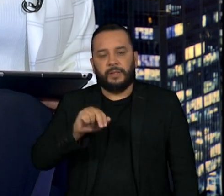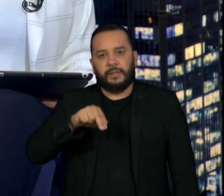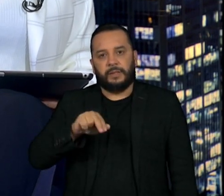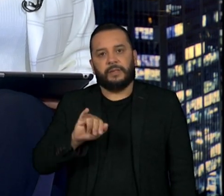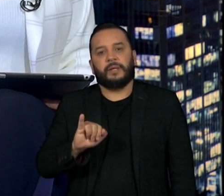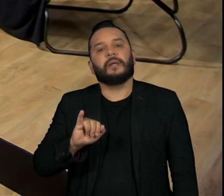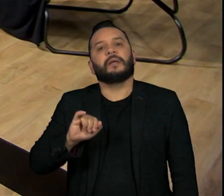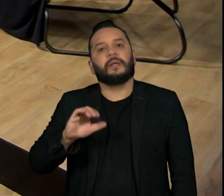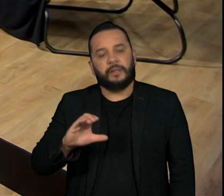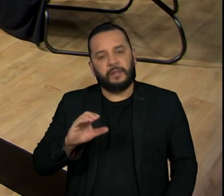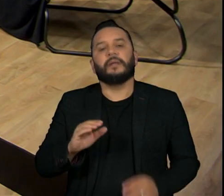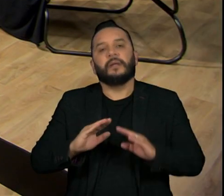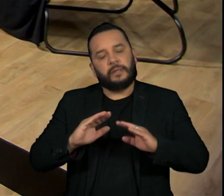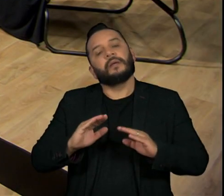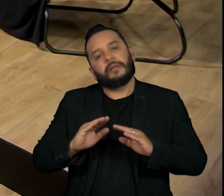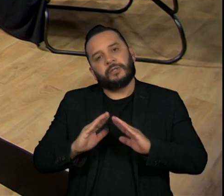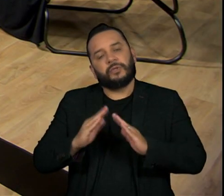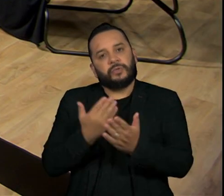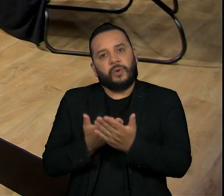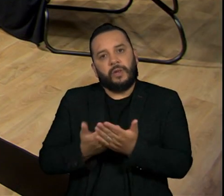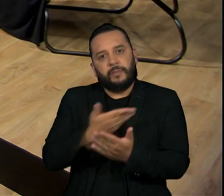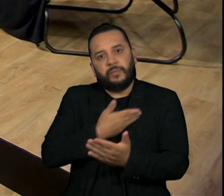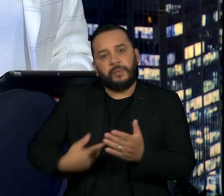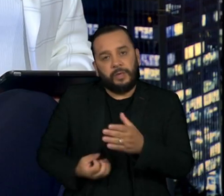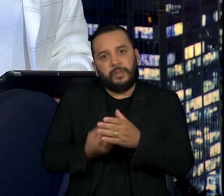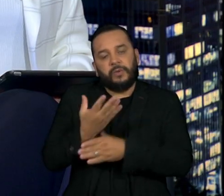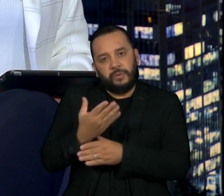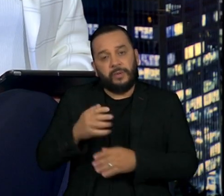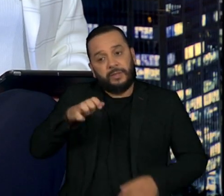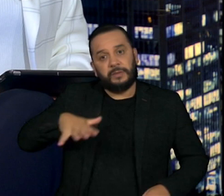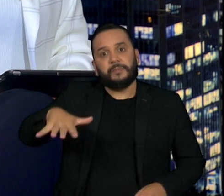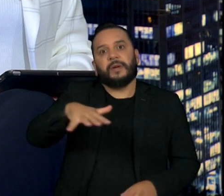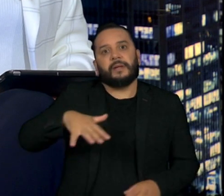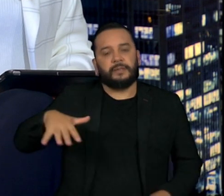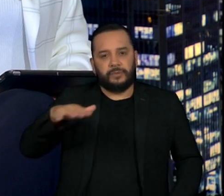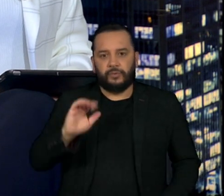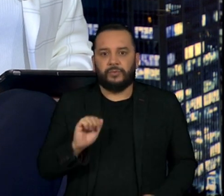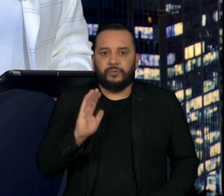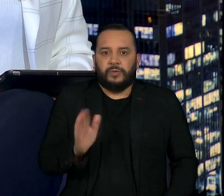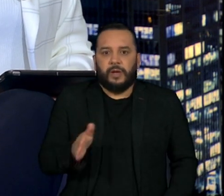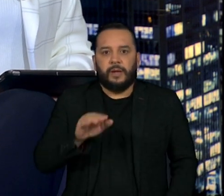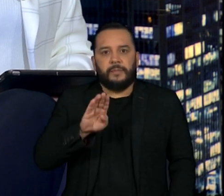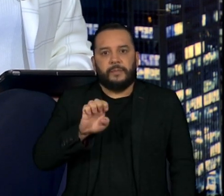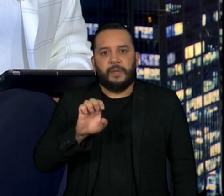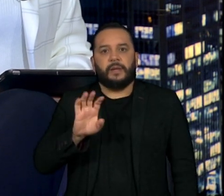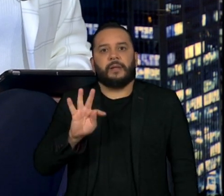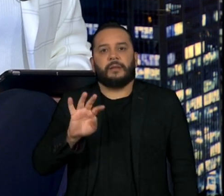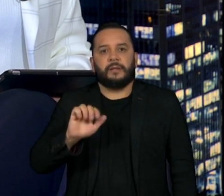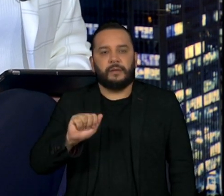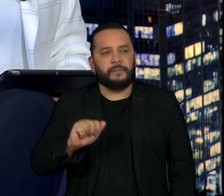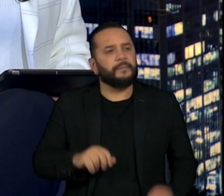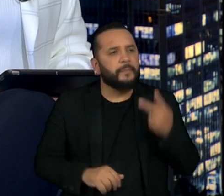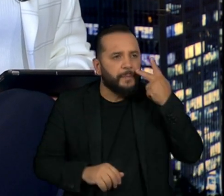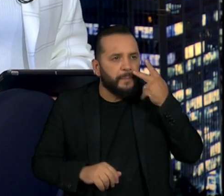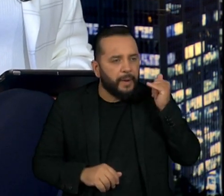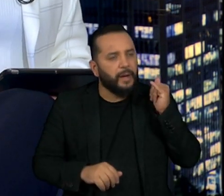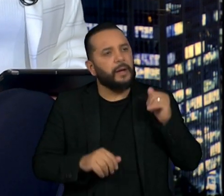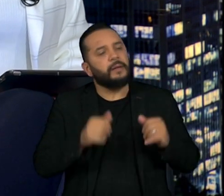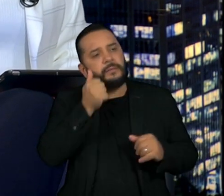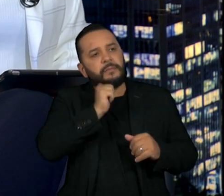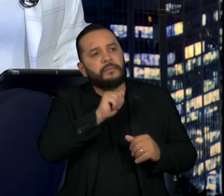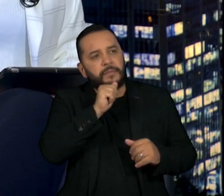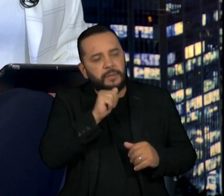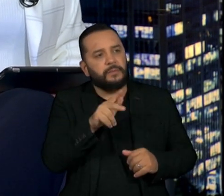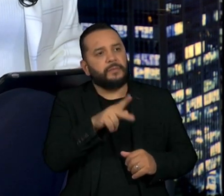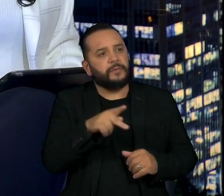Beta. Obrigada por estarem aqui. Pais, professores, alunos todos preocupados, não é, com essa enxurrada de informações. É um